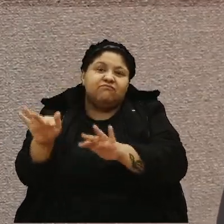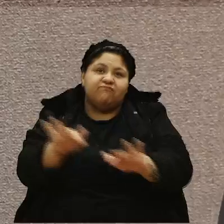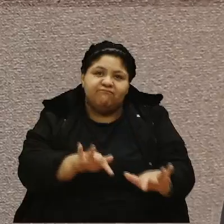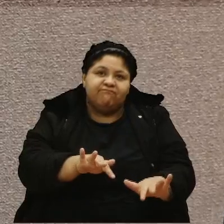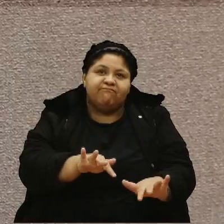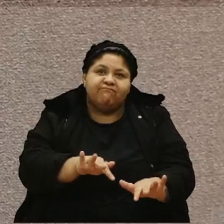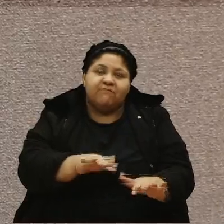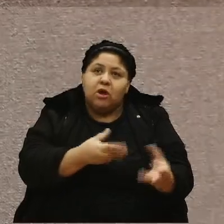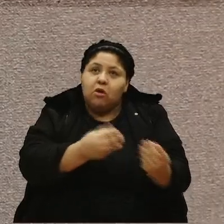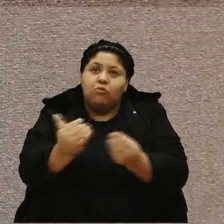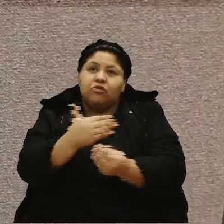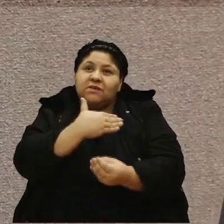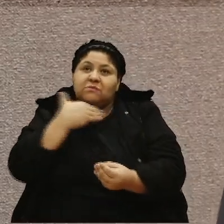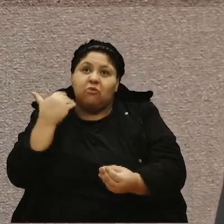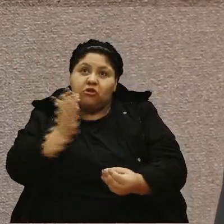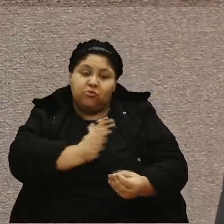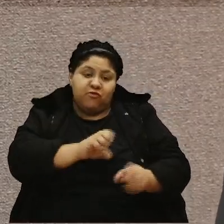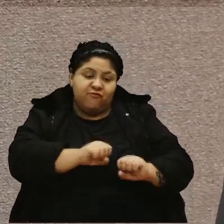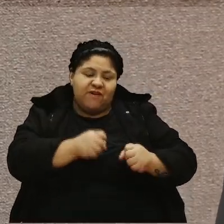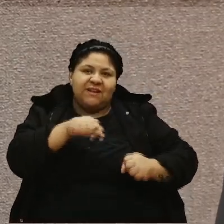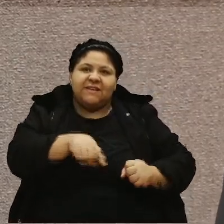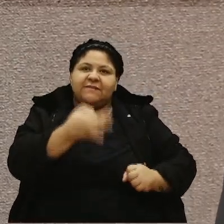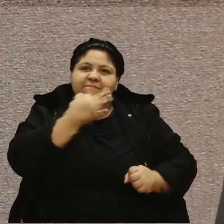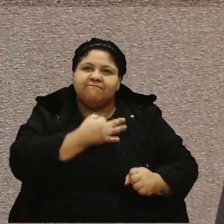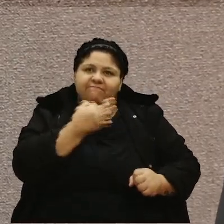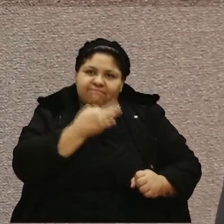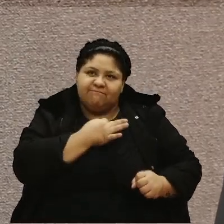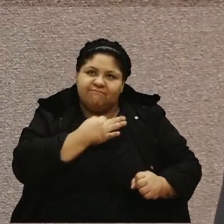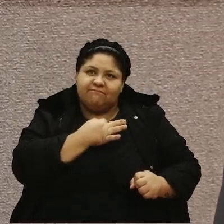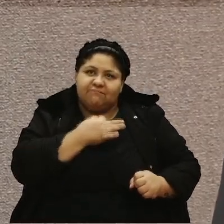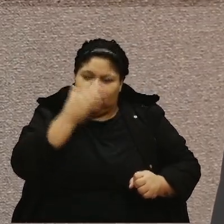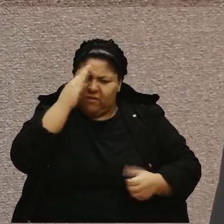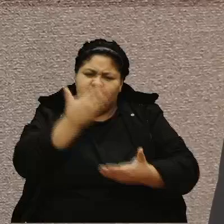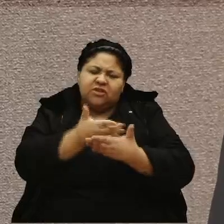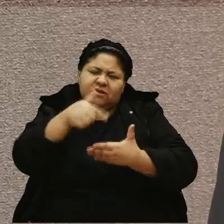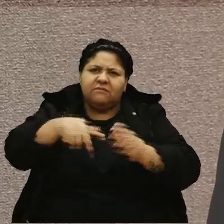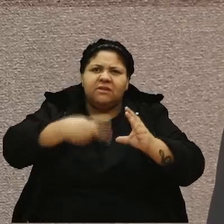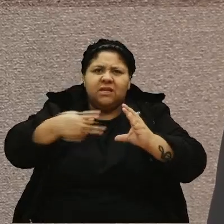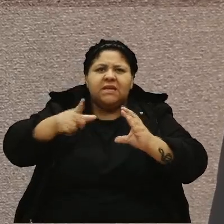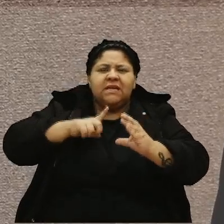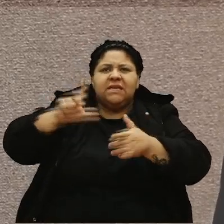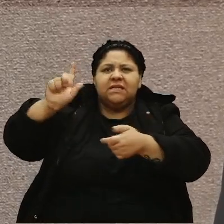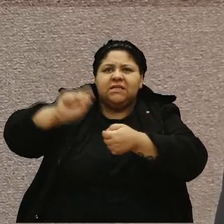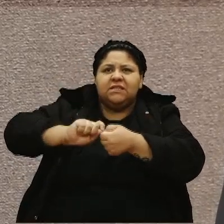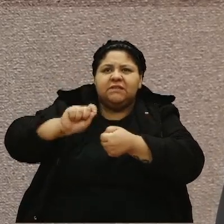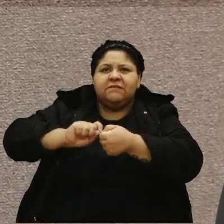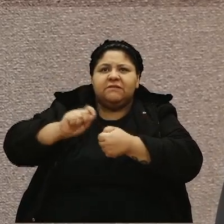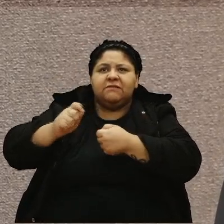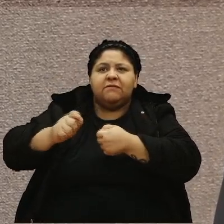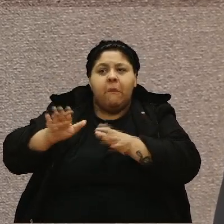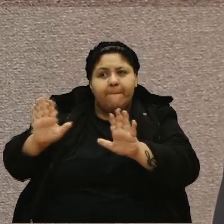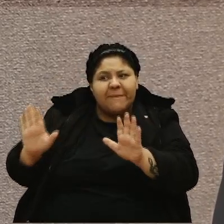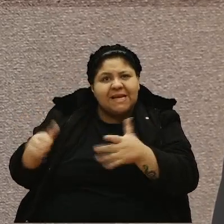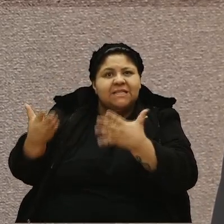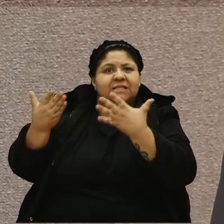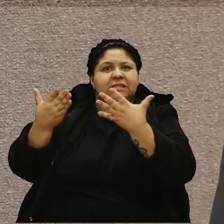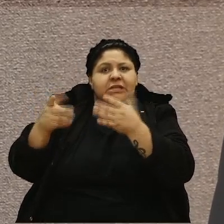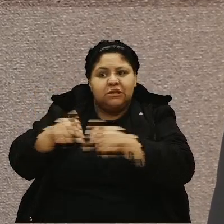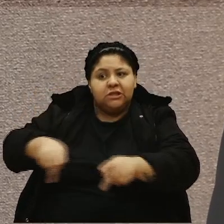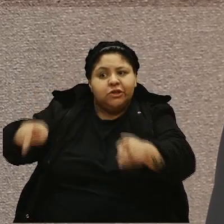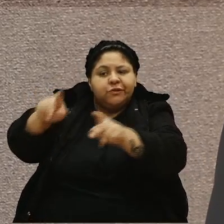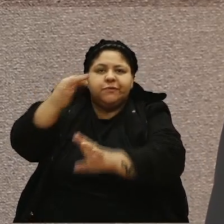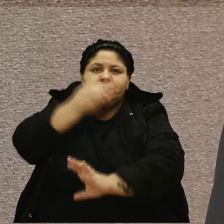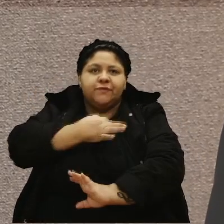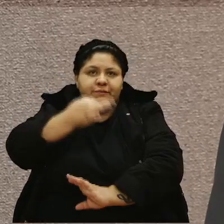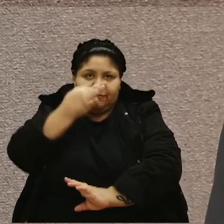por infarto que ocorreram em Caxias do Sul. Então aqui, talvez a Câmara de Vereadores tenha que fazer algo para incentivar a população de Caxias